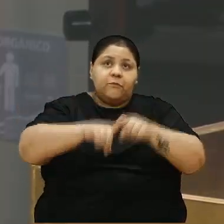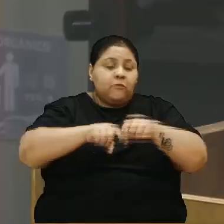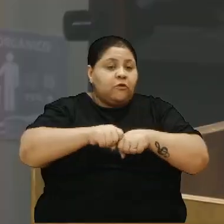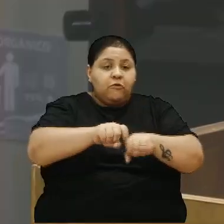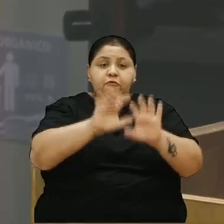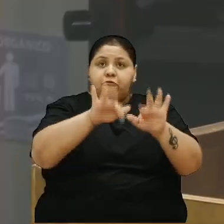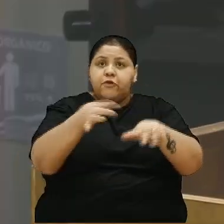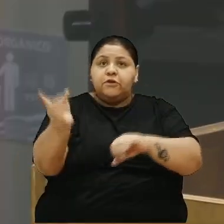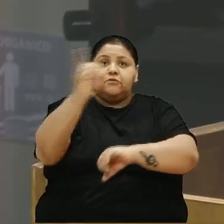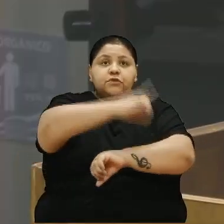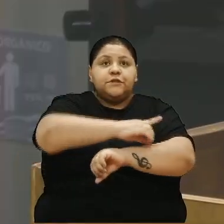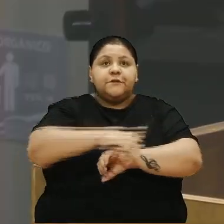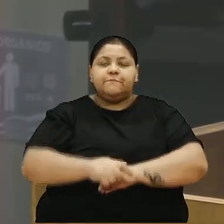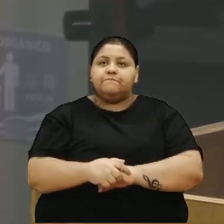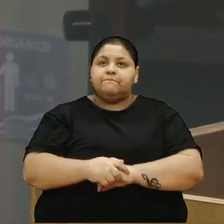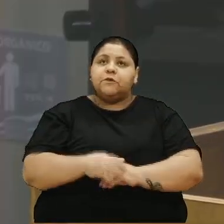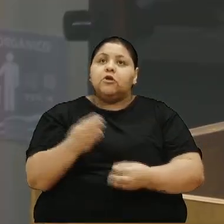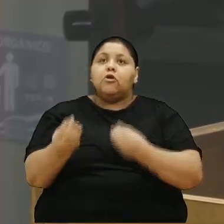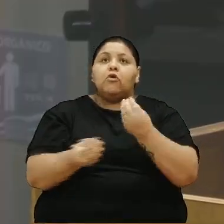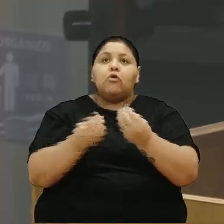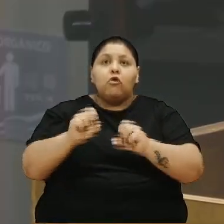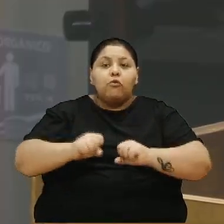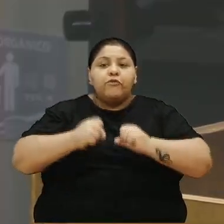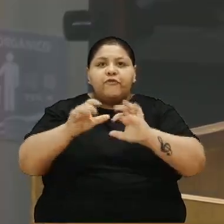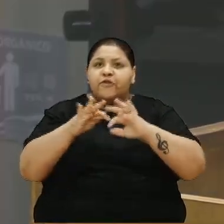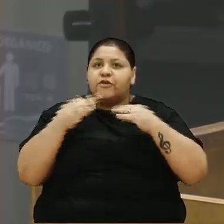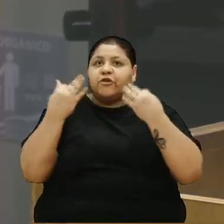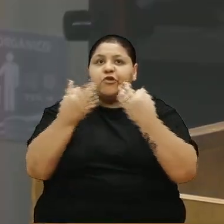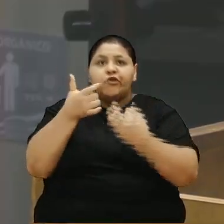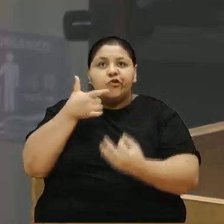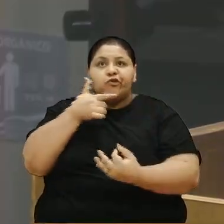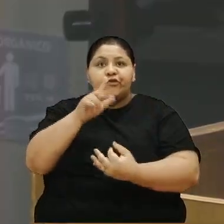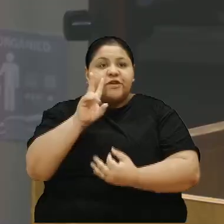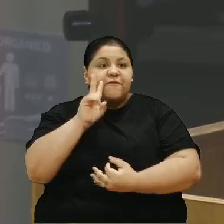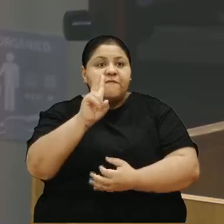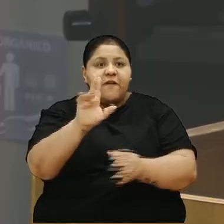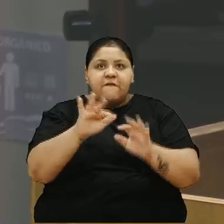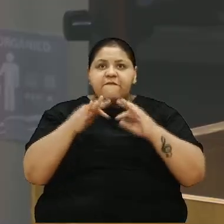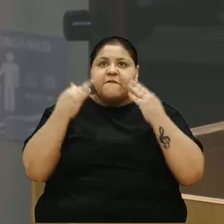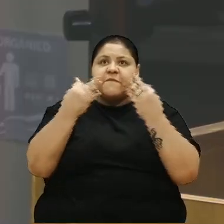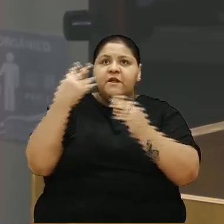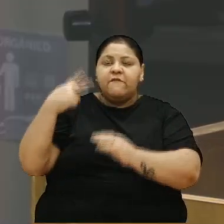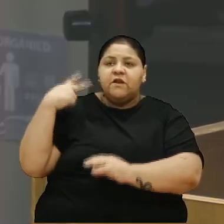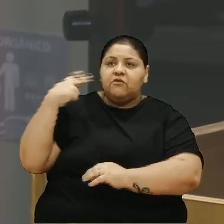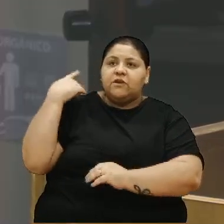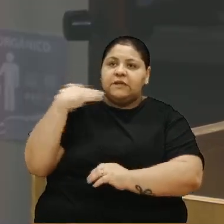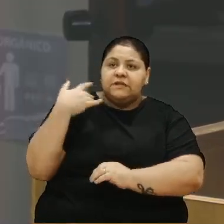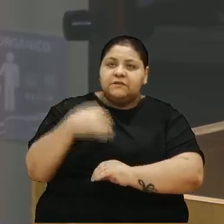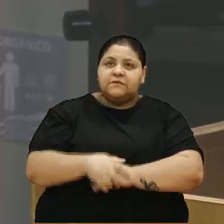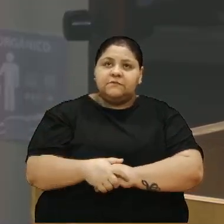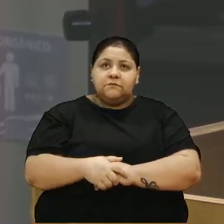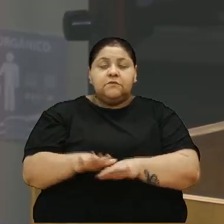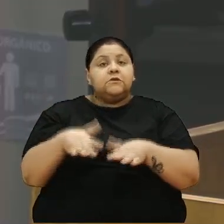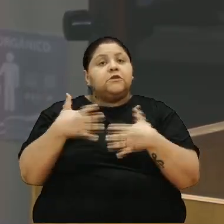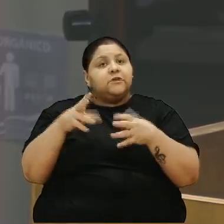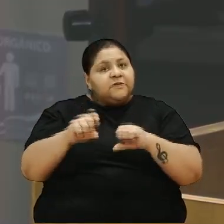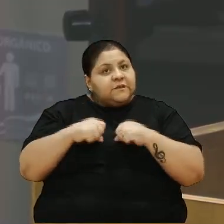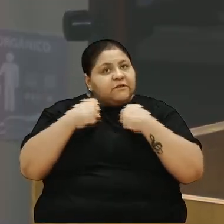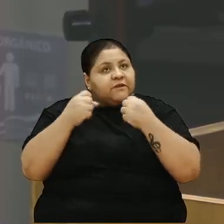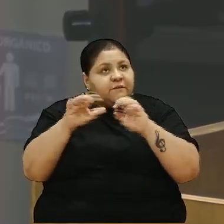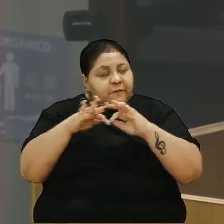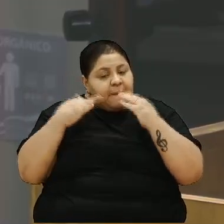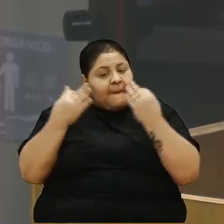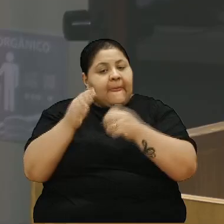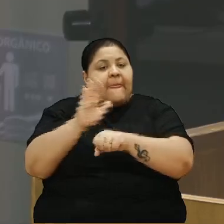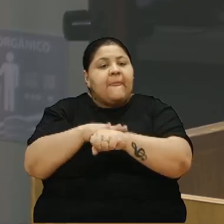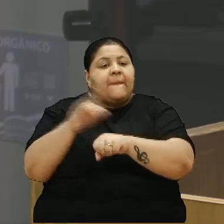o dia. Como é que a gente defende a família se a gente não consegue nem ver a nossa família, vereadora Andressa? Então, defender a família nesse